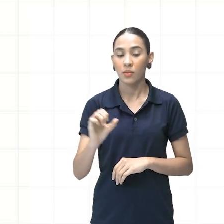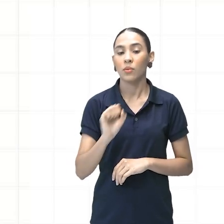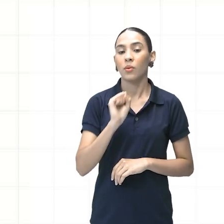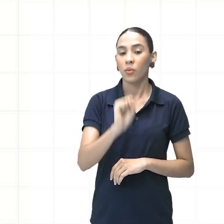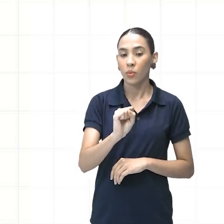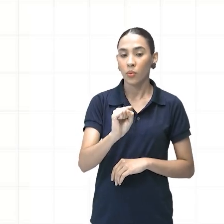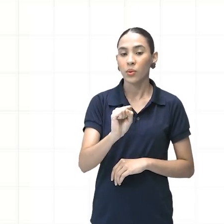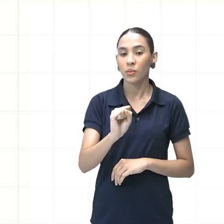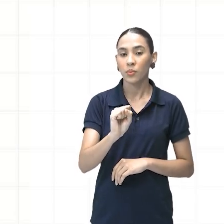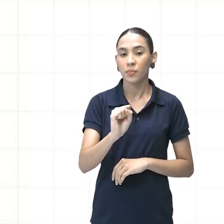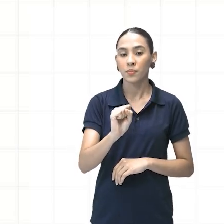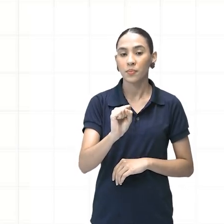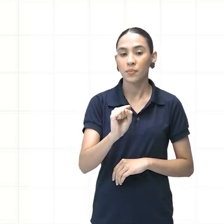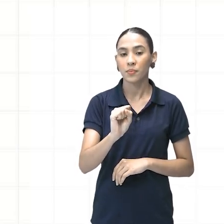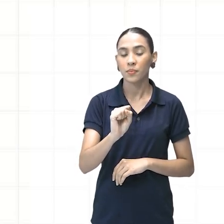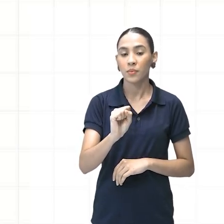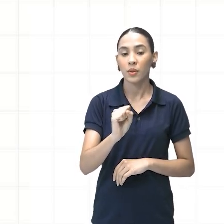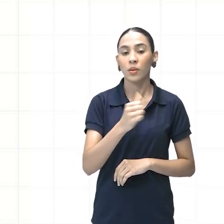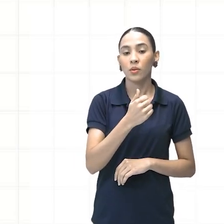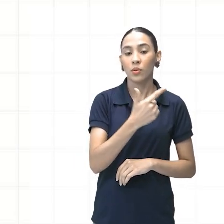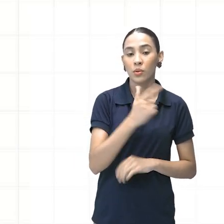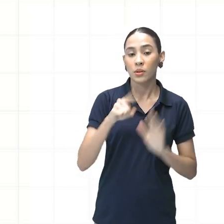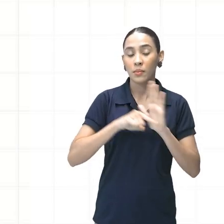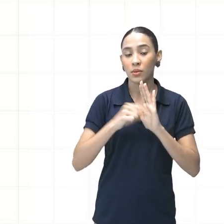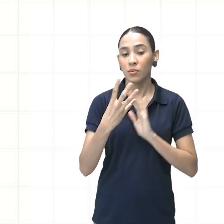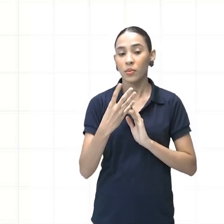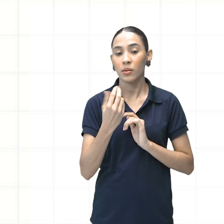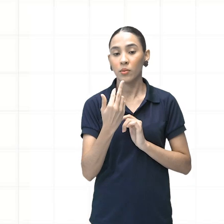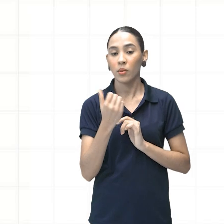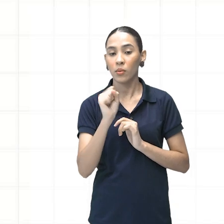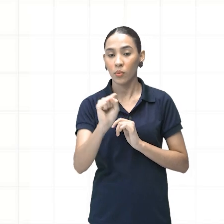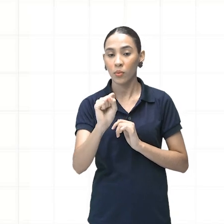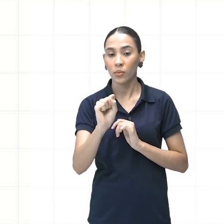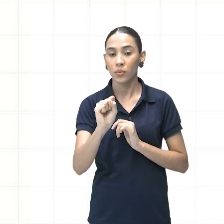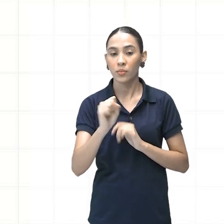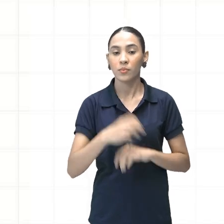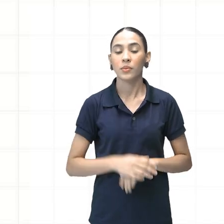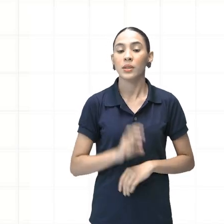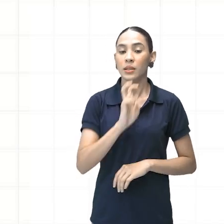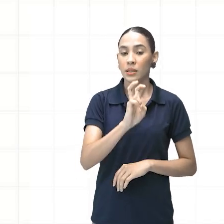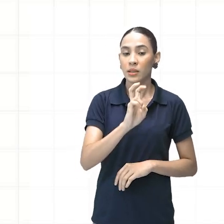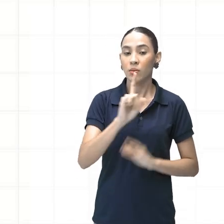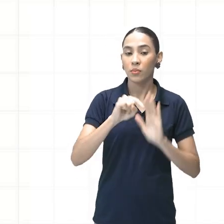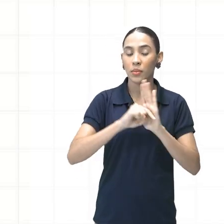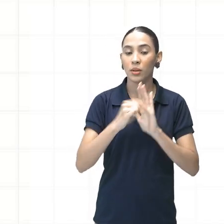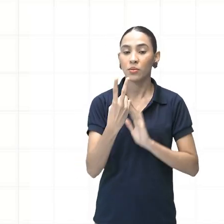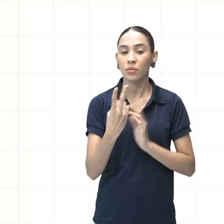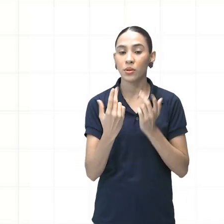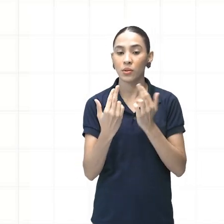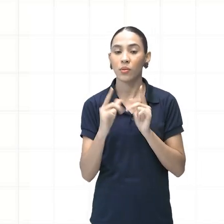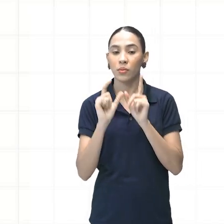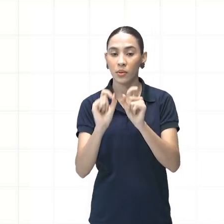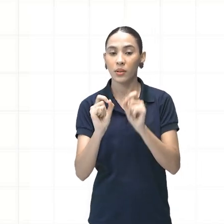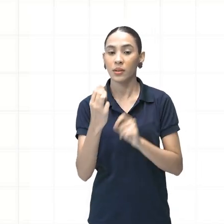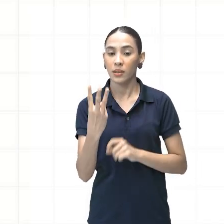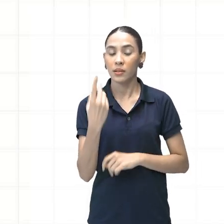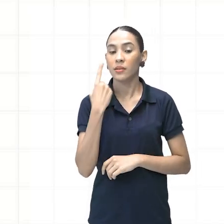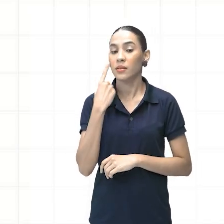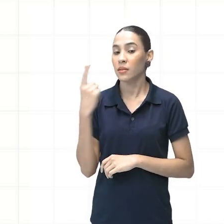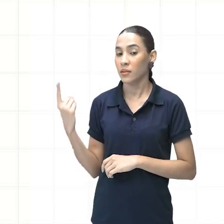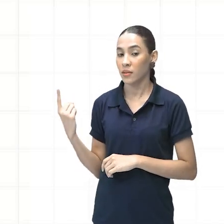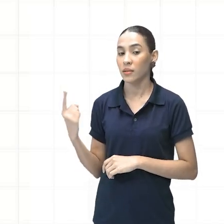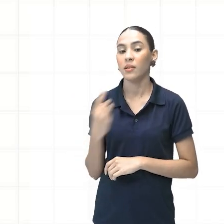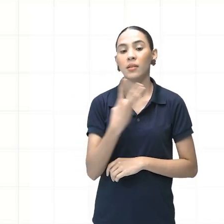0,8. 12 menos 4, 8. Aqui ficou 5. 5 menos 2, 3.